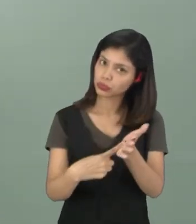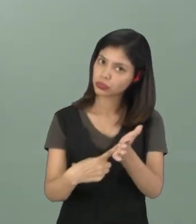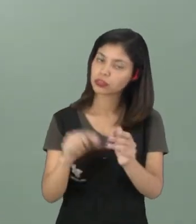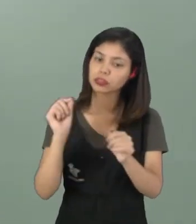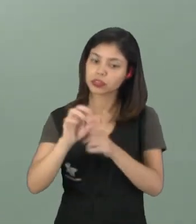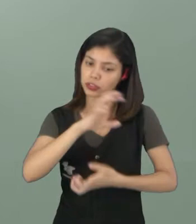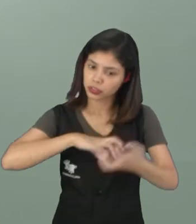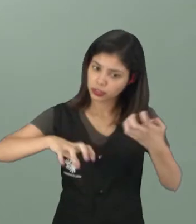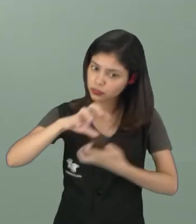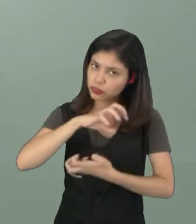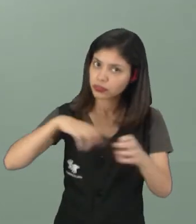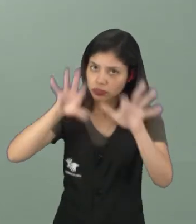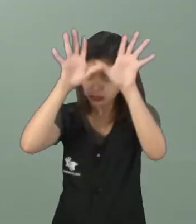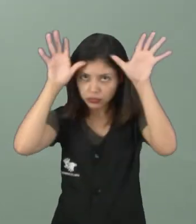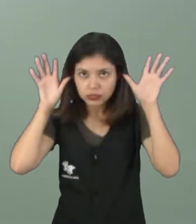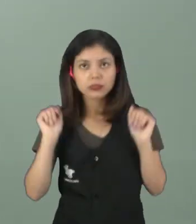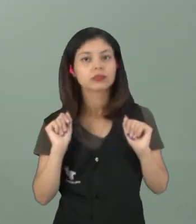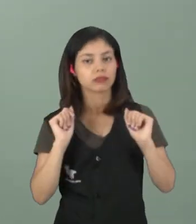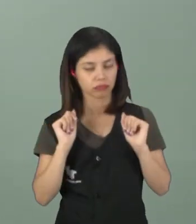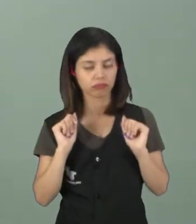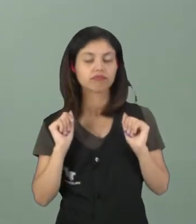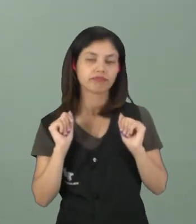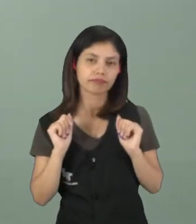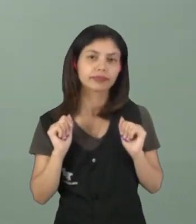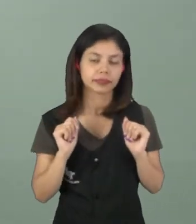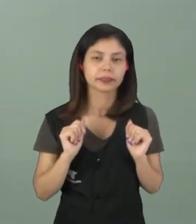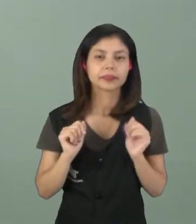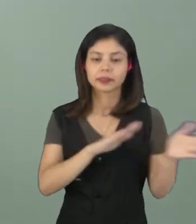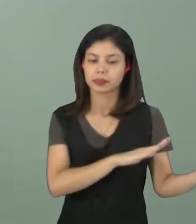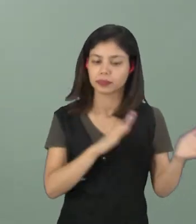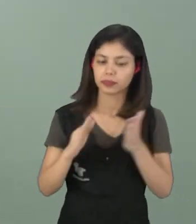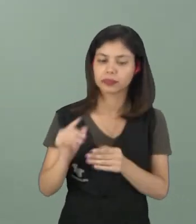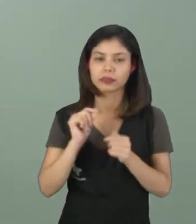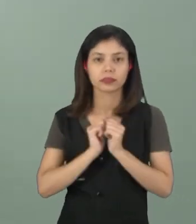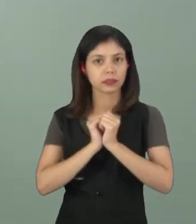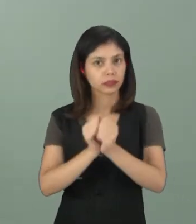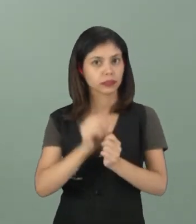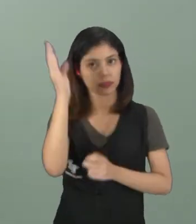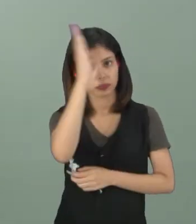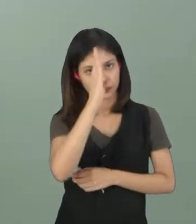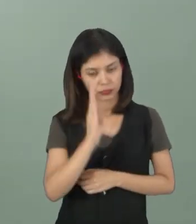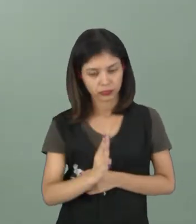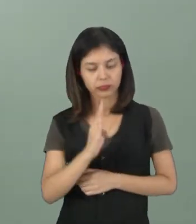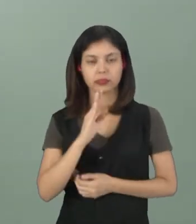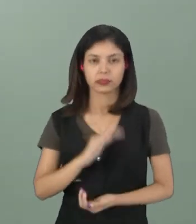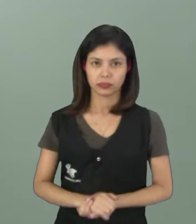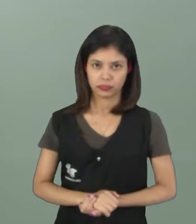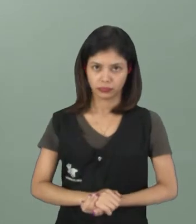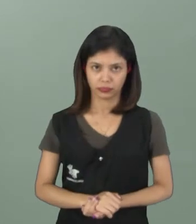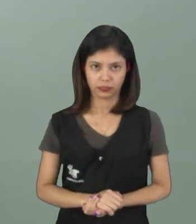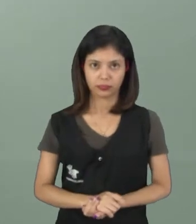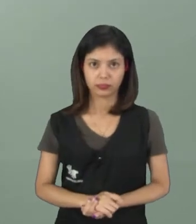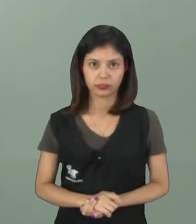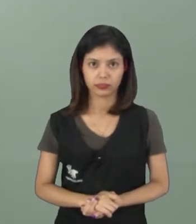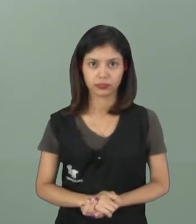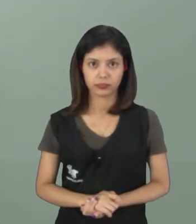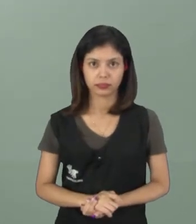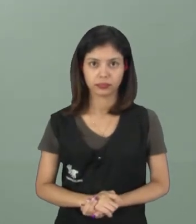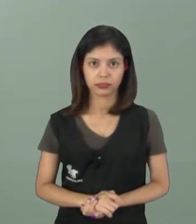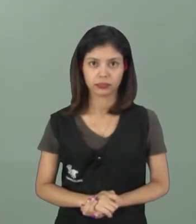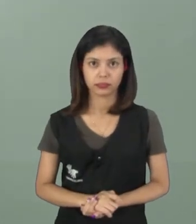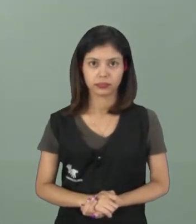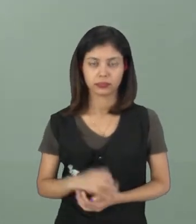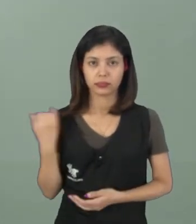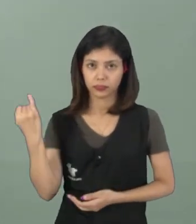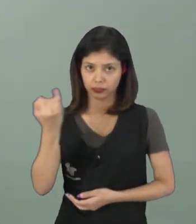partir da revolução acriana é passou a fazer parte passou a pertencer ao Brasil e se